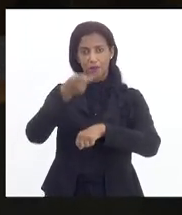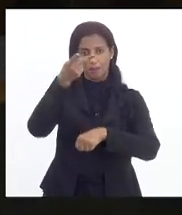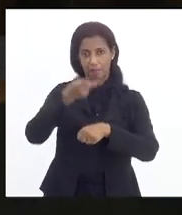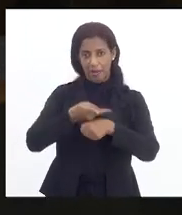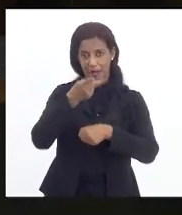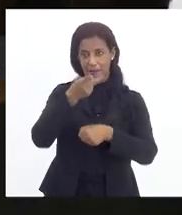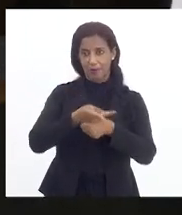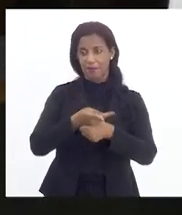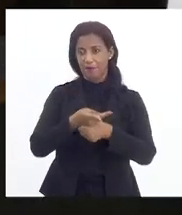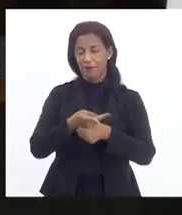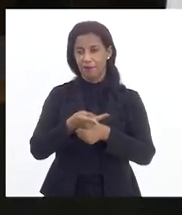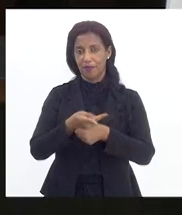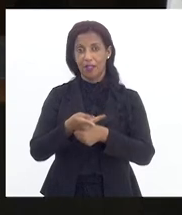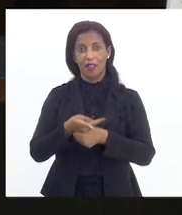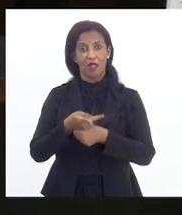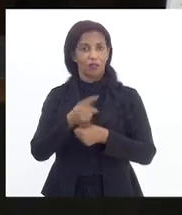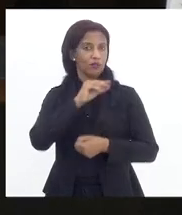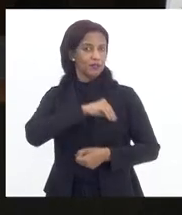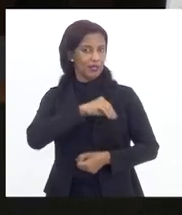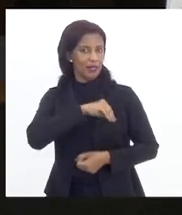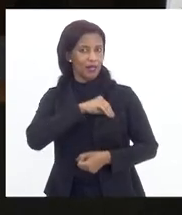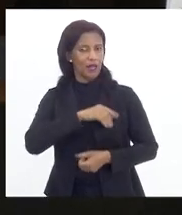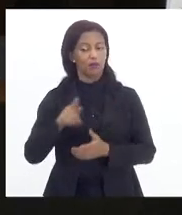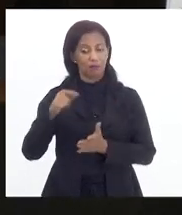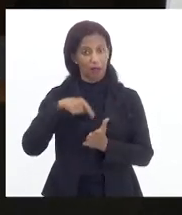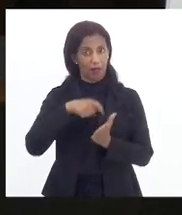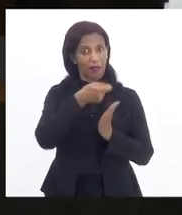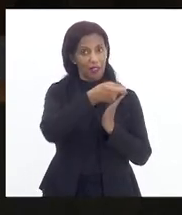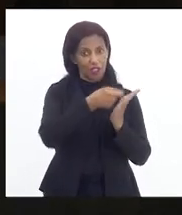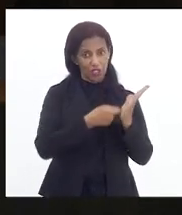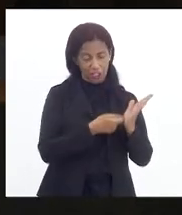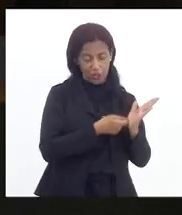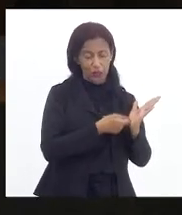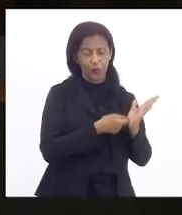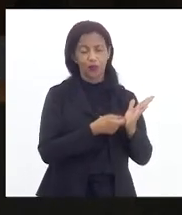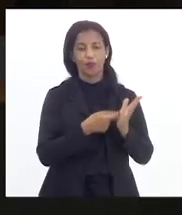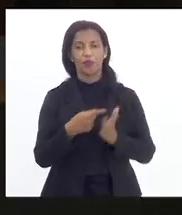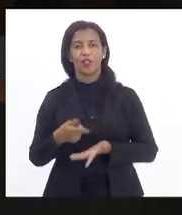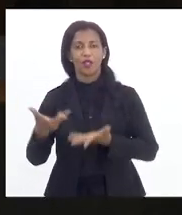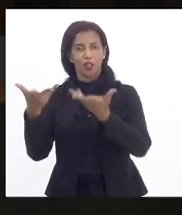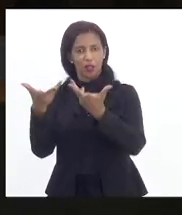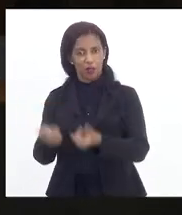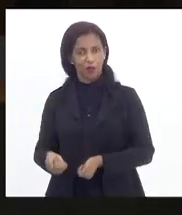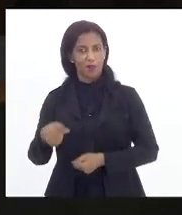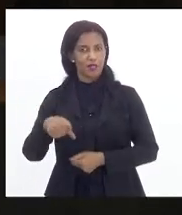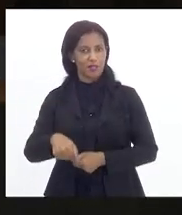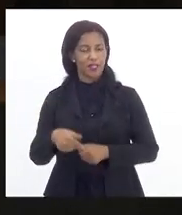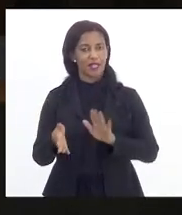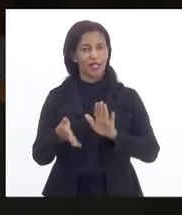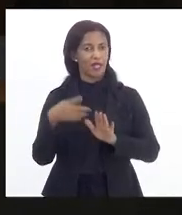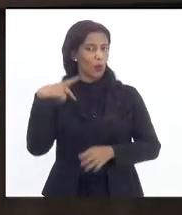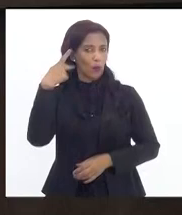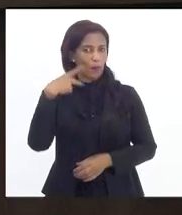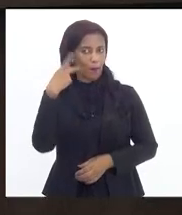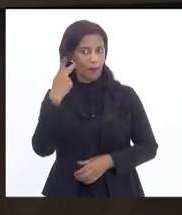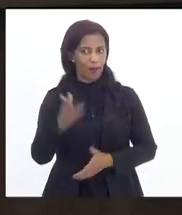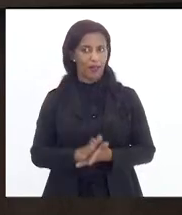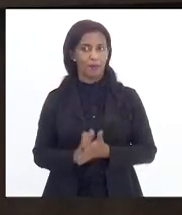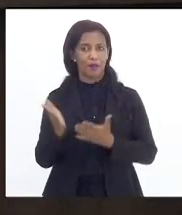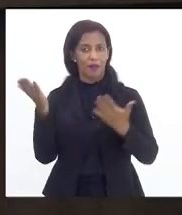primeiro e que é obrigatório tá lá escrevo mas que nós vamos adotar aqui no Parlamento a variante